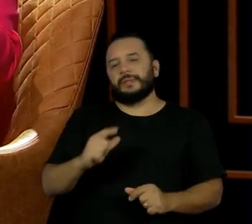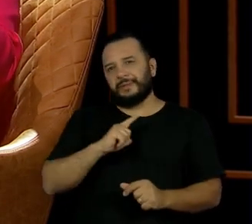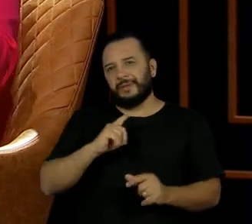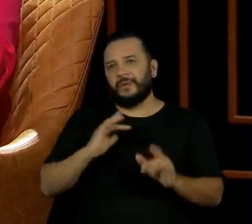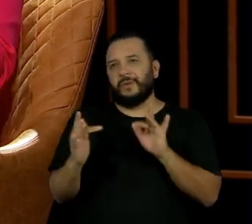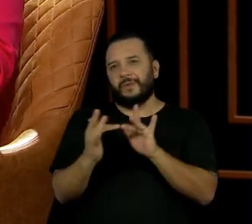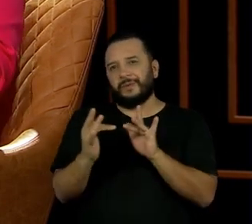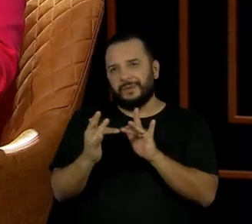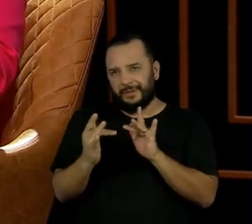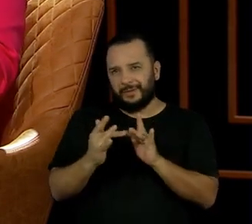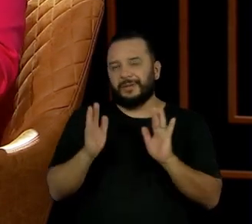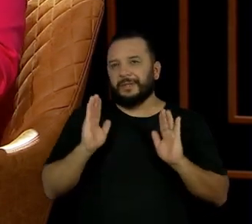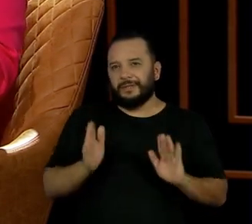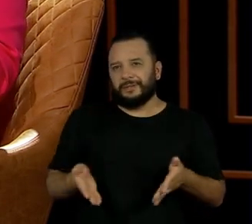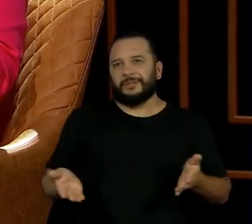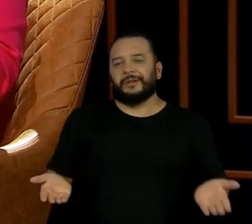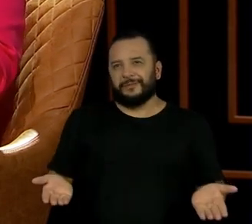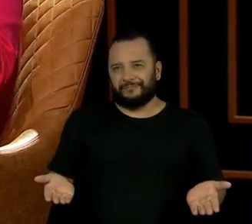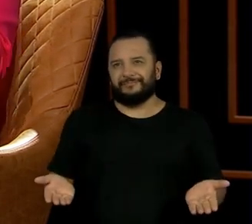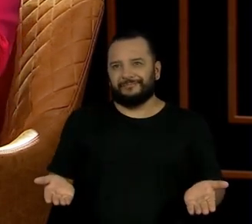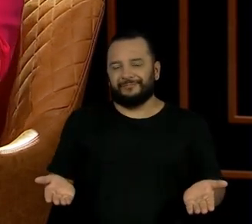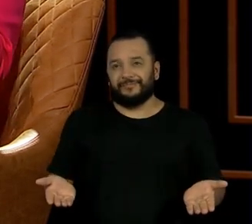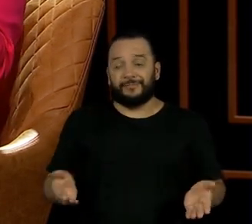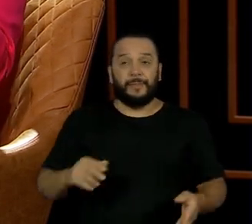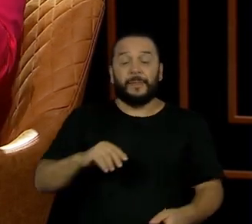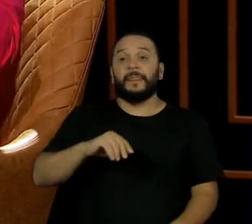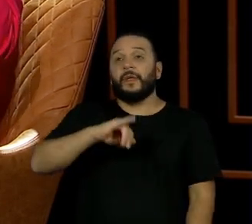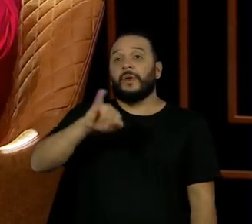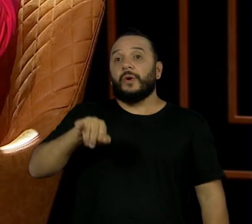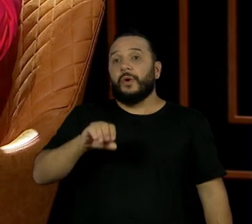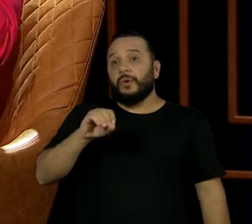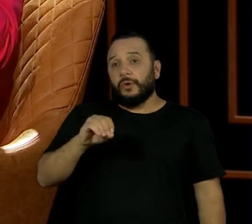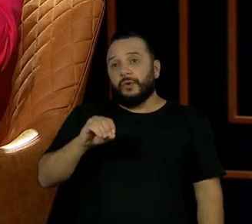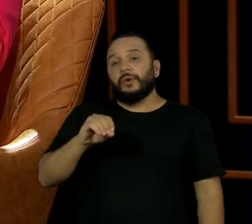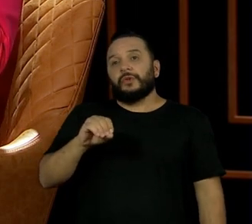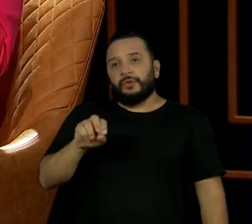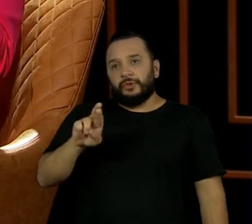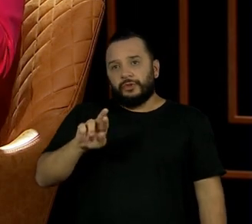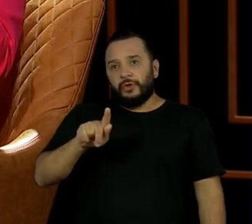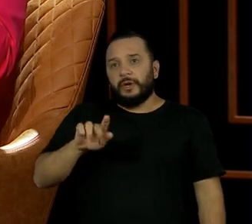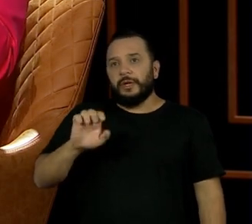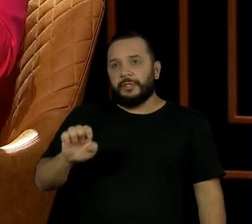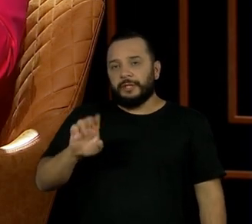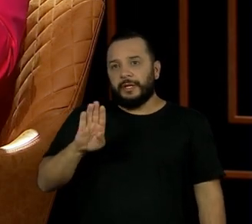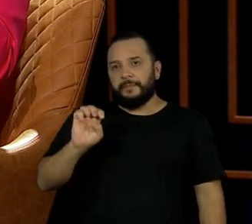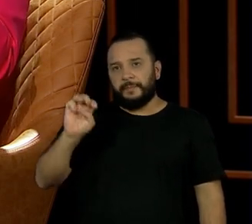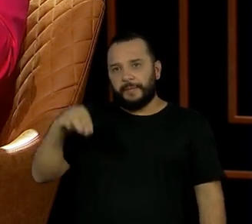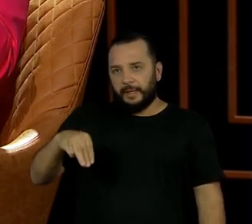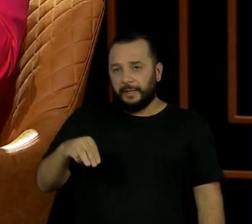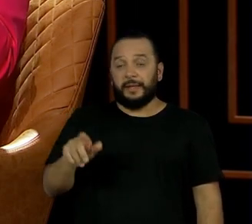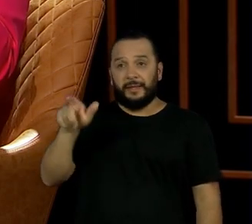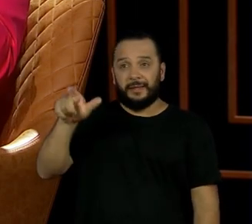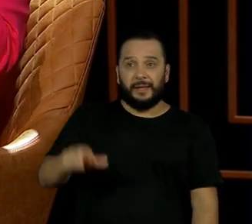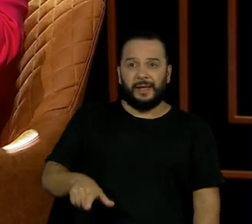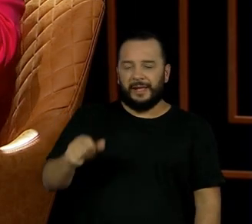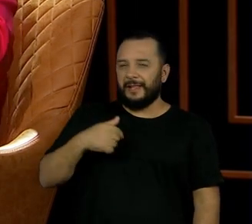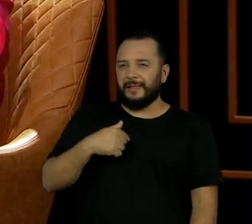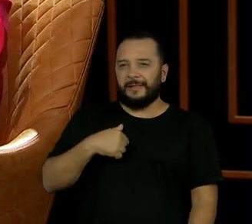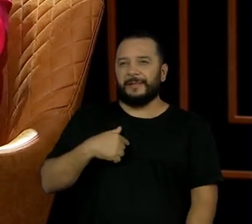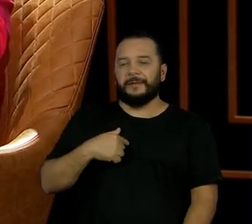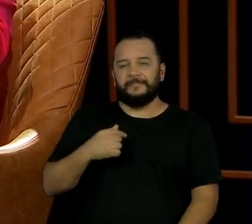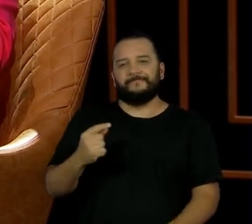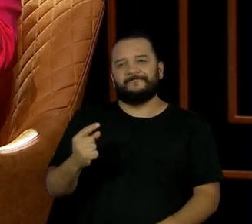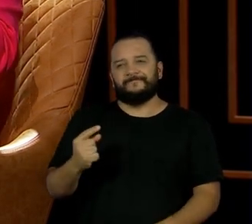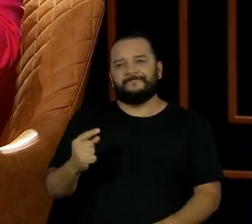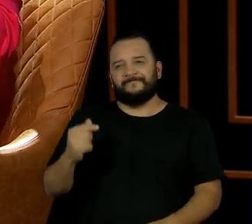né é o Jorge bem por exemplo que é dos meus maiores ícones Eu acho que eu fiz com